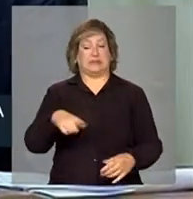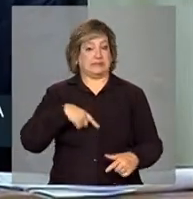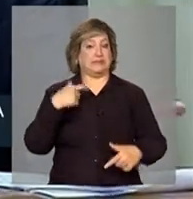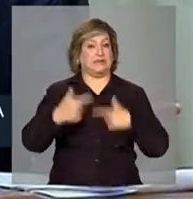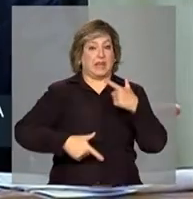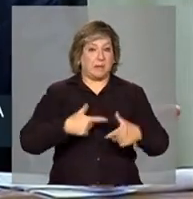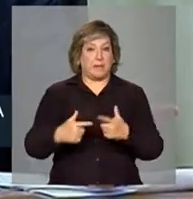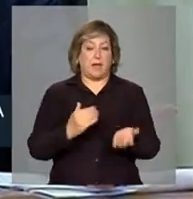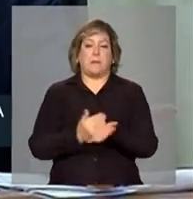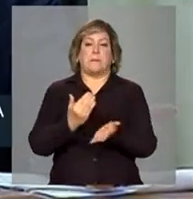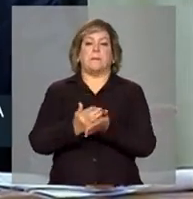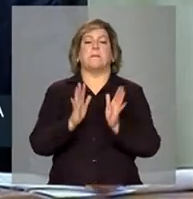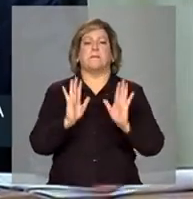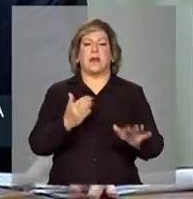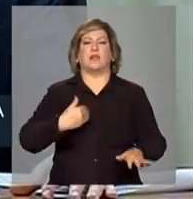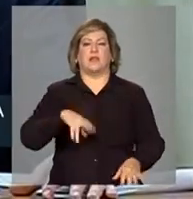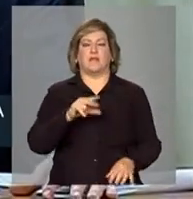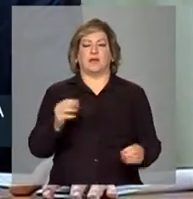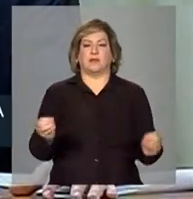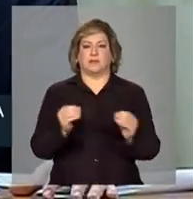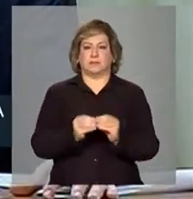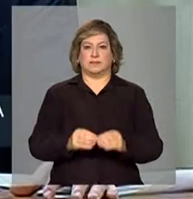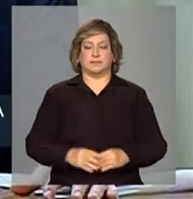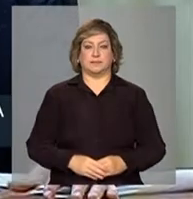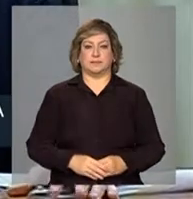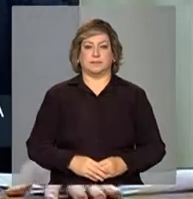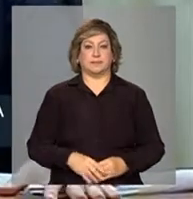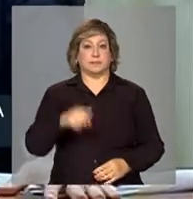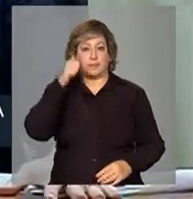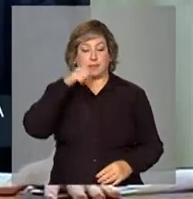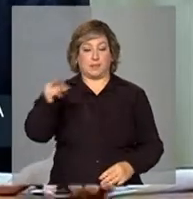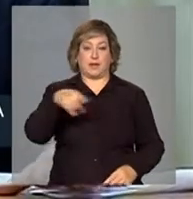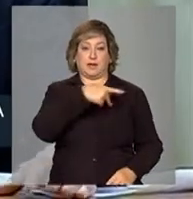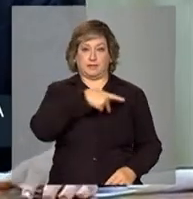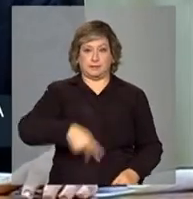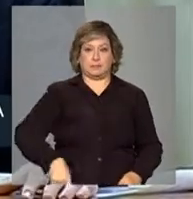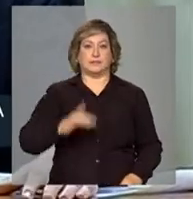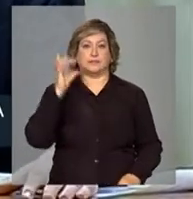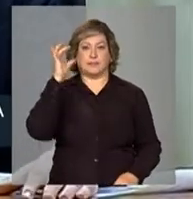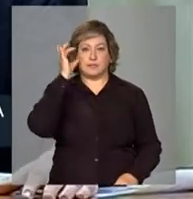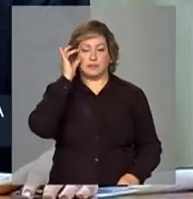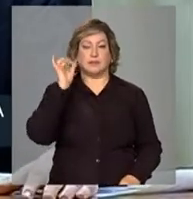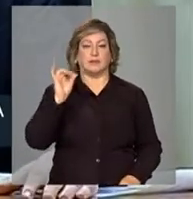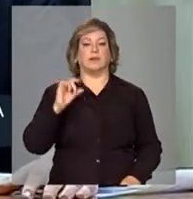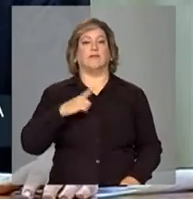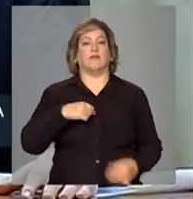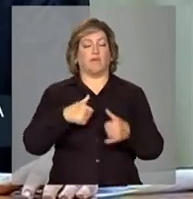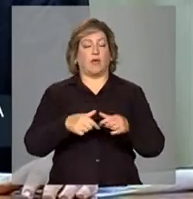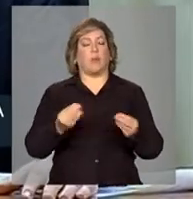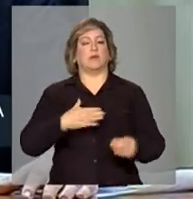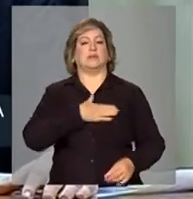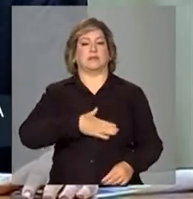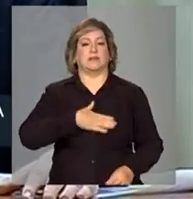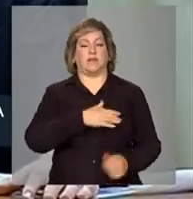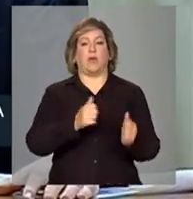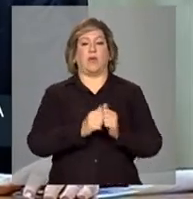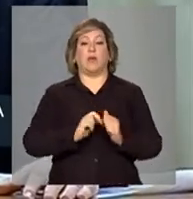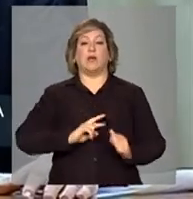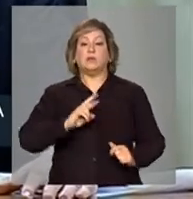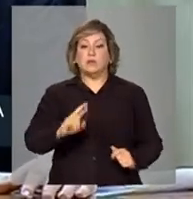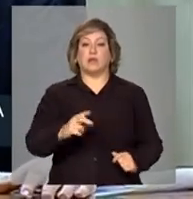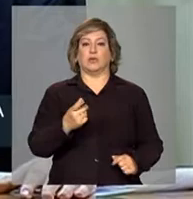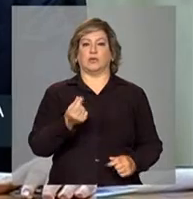trabalho adicional Mas nós vamos equacionar a presidenta ficou muito satisfeita com o resultado do investimento